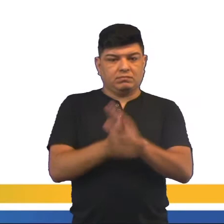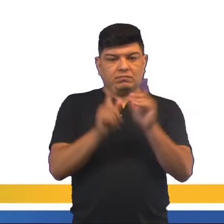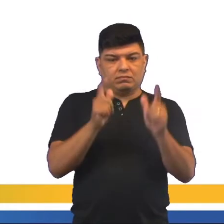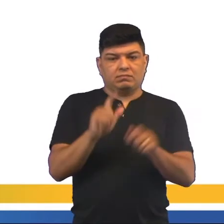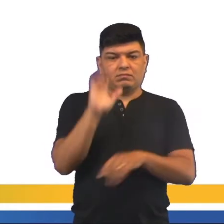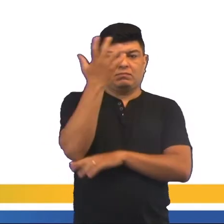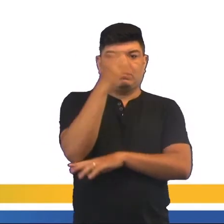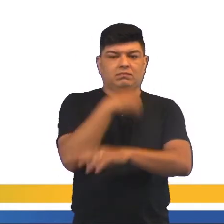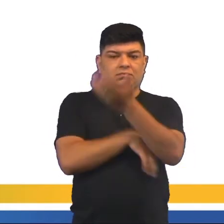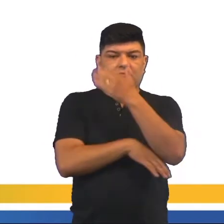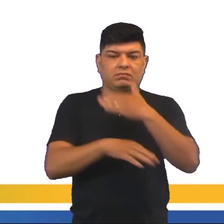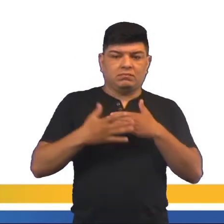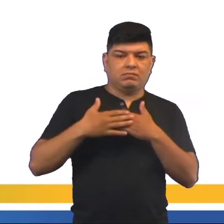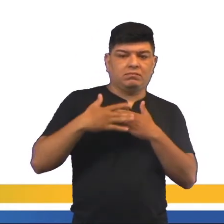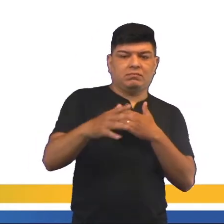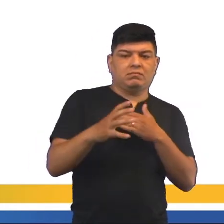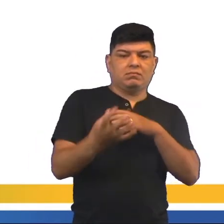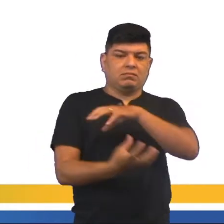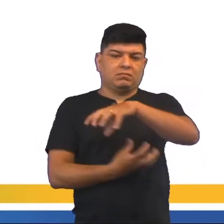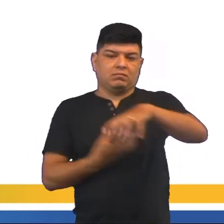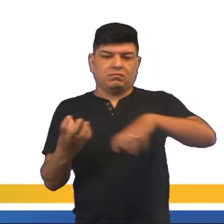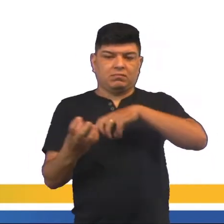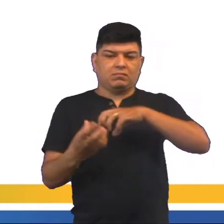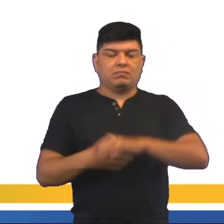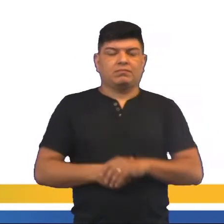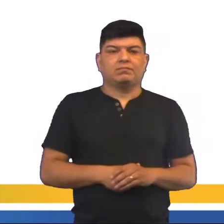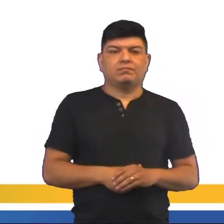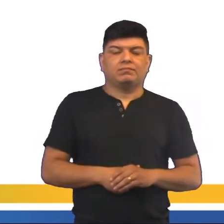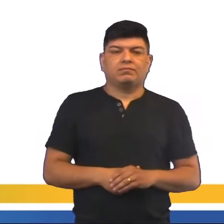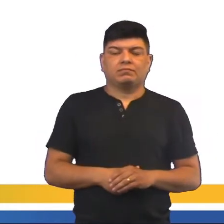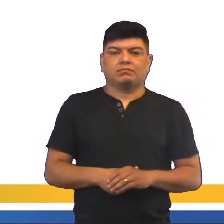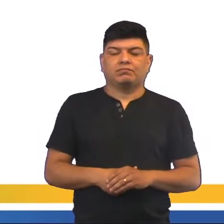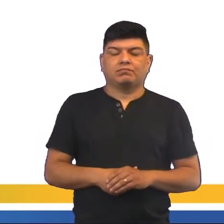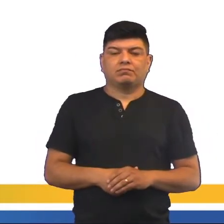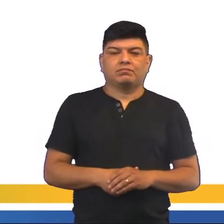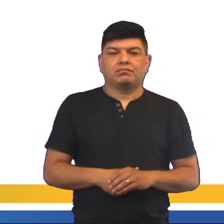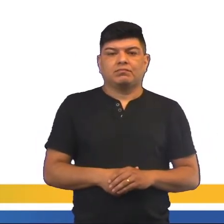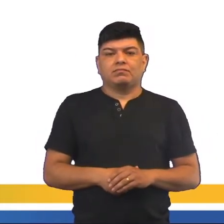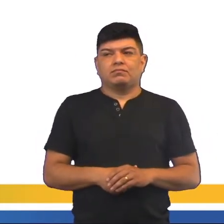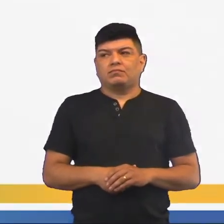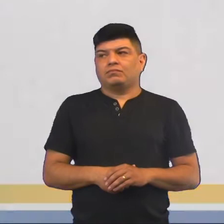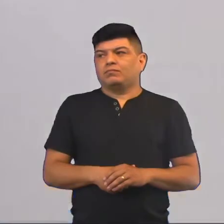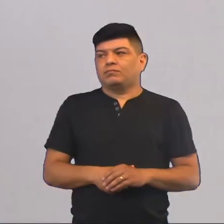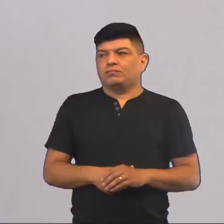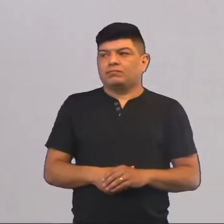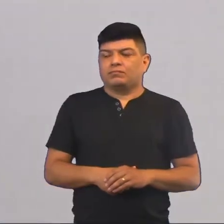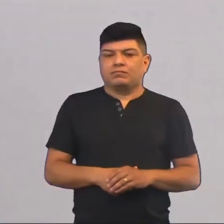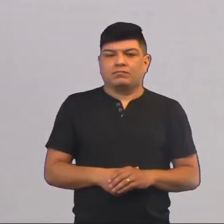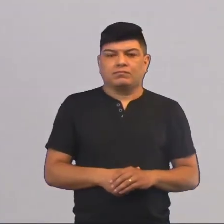Existem inúmeros dados, que indicam a degradação do meio ambiente a partir da primeira Revolução Industrial.